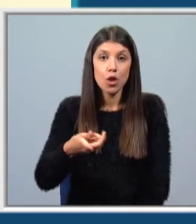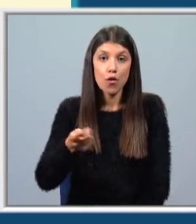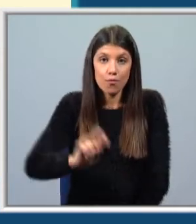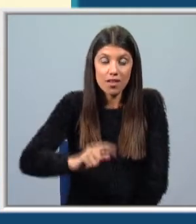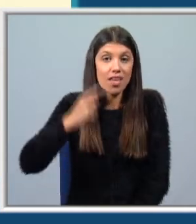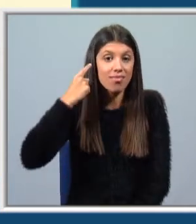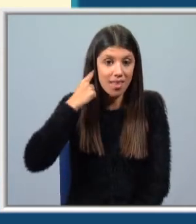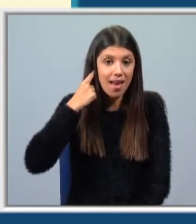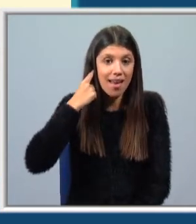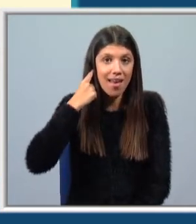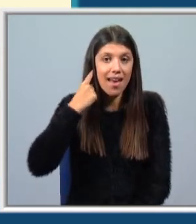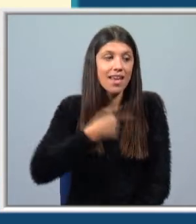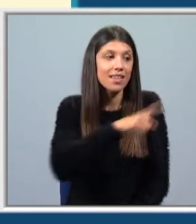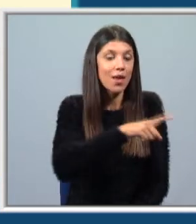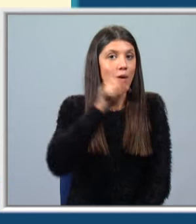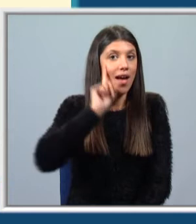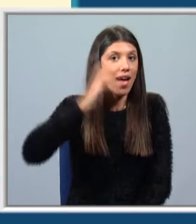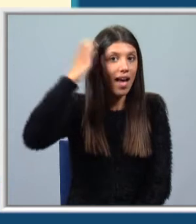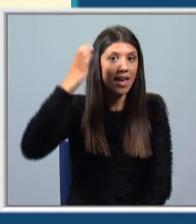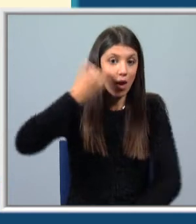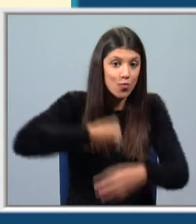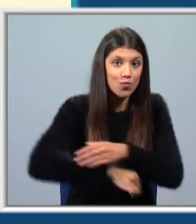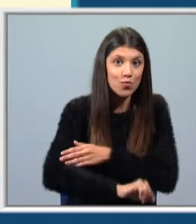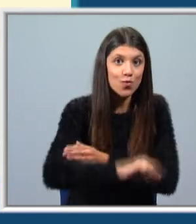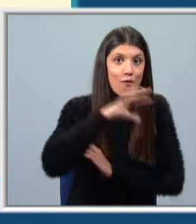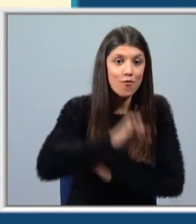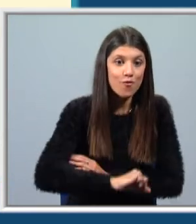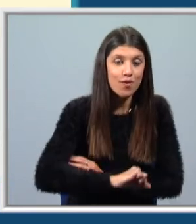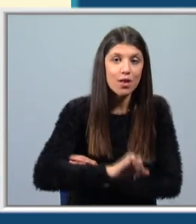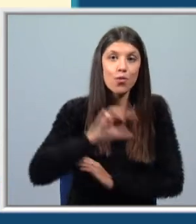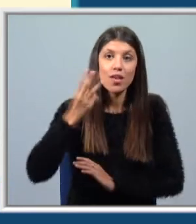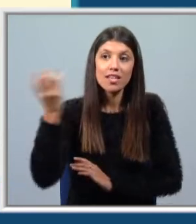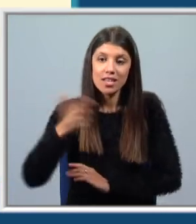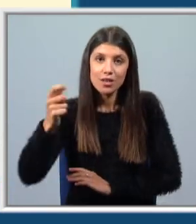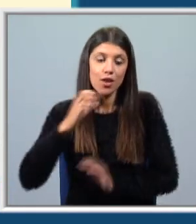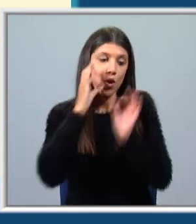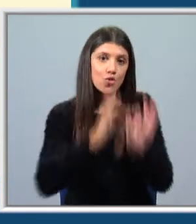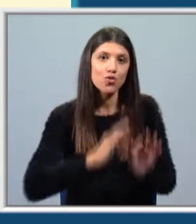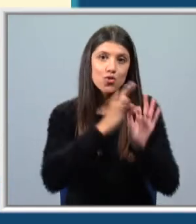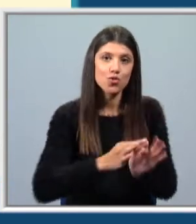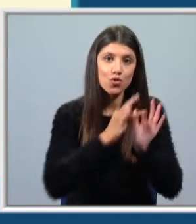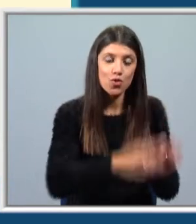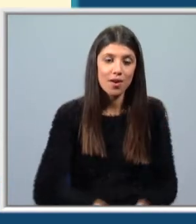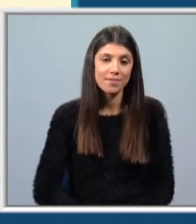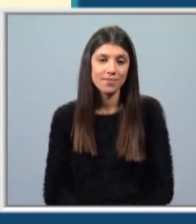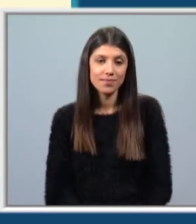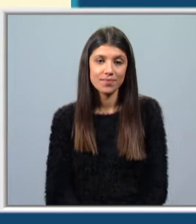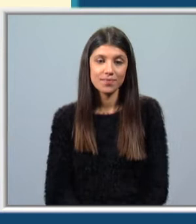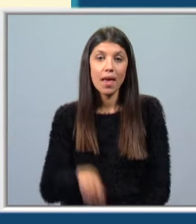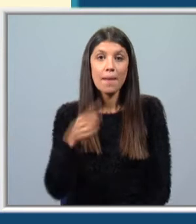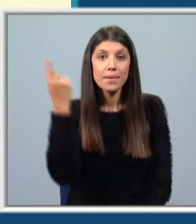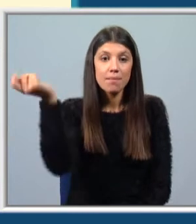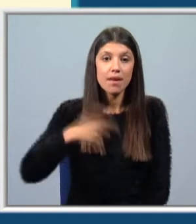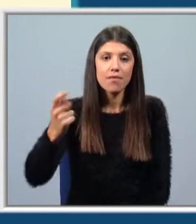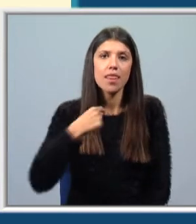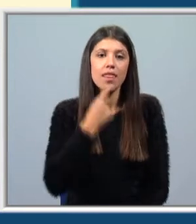9 meses, deu a rainha à luz um filho. E as três fadas fadaram o menino. A primeira